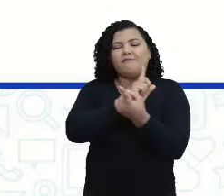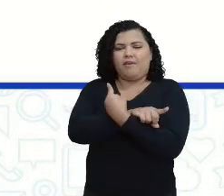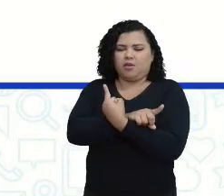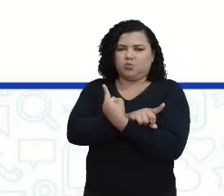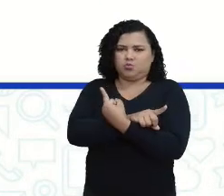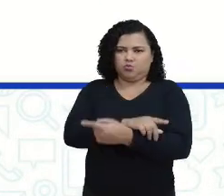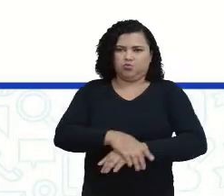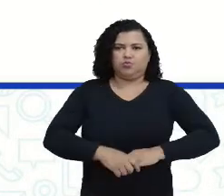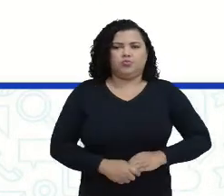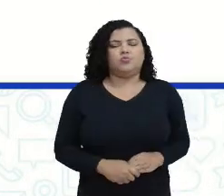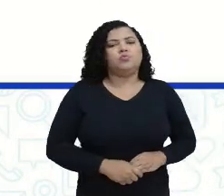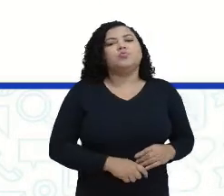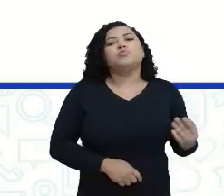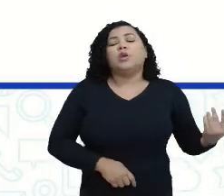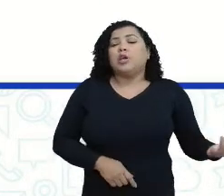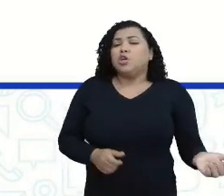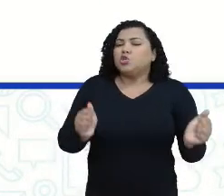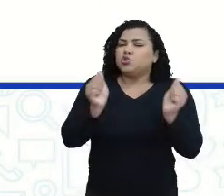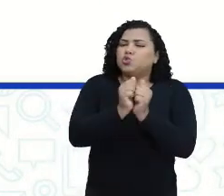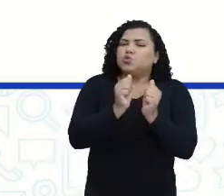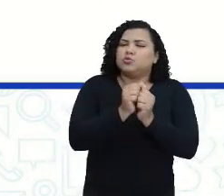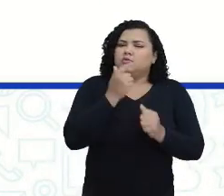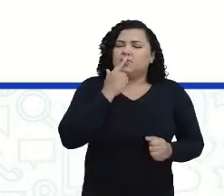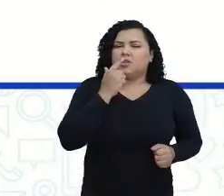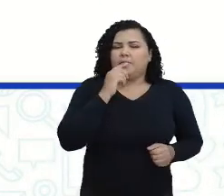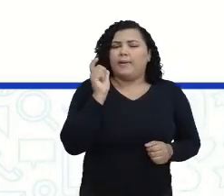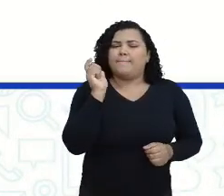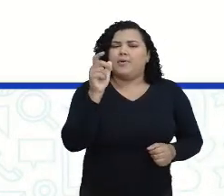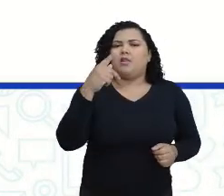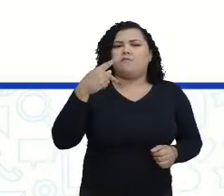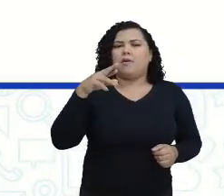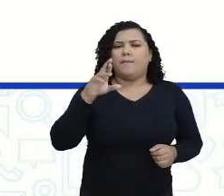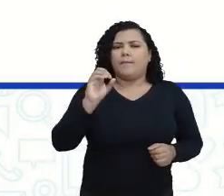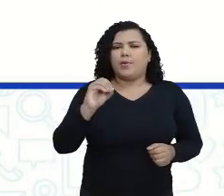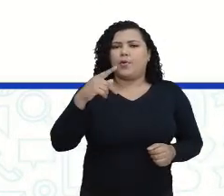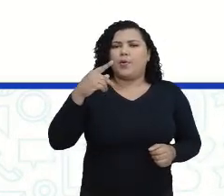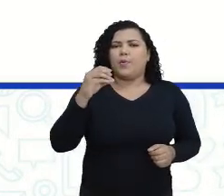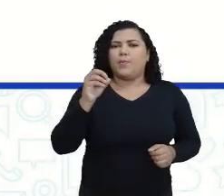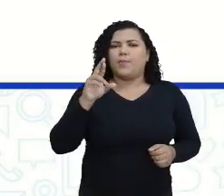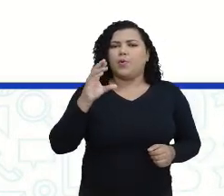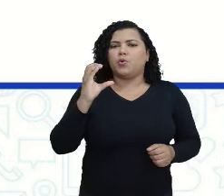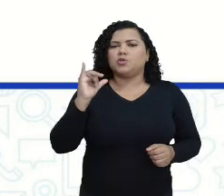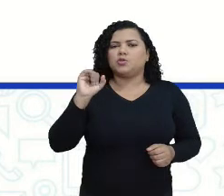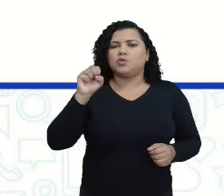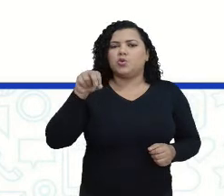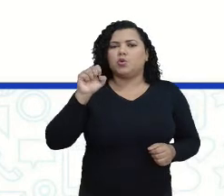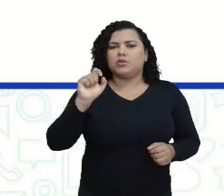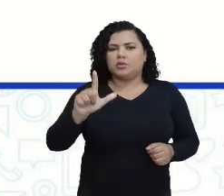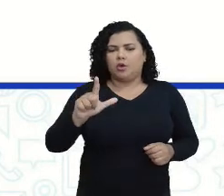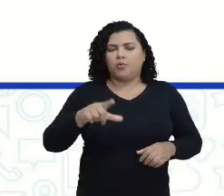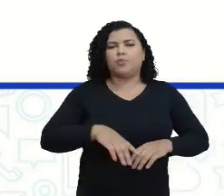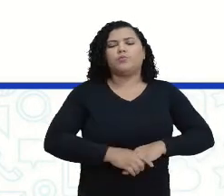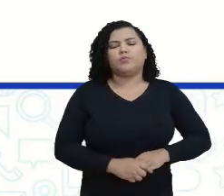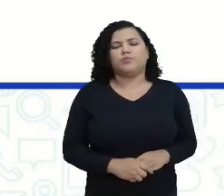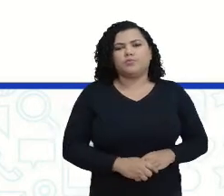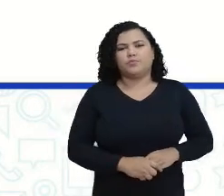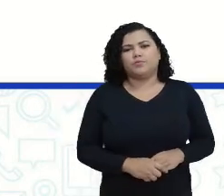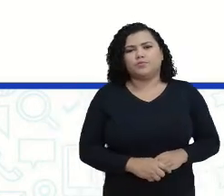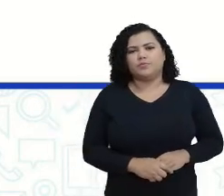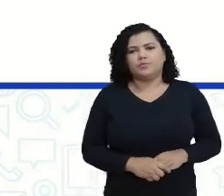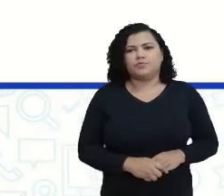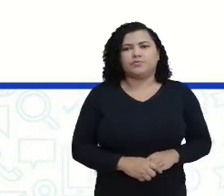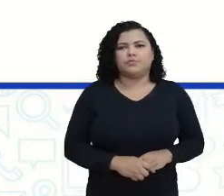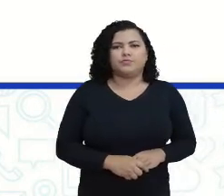palavra proporcional, porque quando a grandeza ela é diretamente proporcional à outra ou inversamente proporcional à